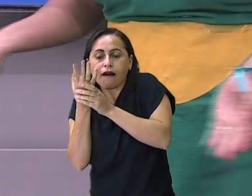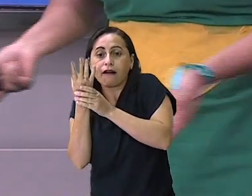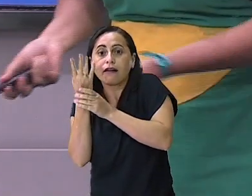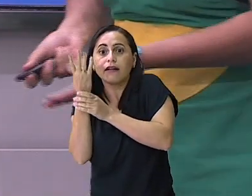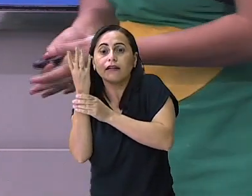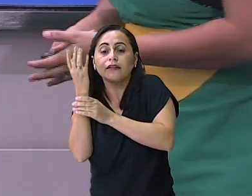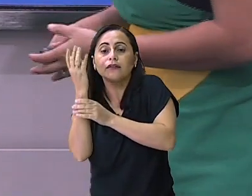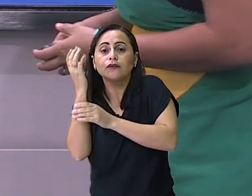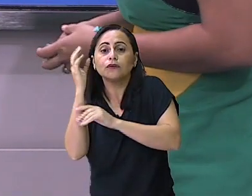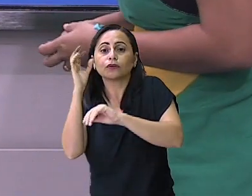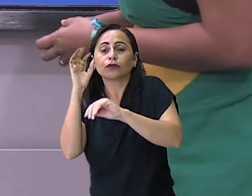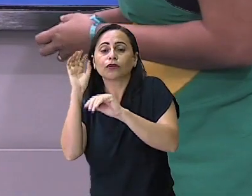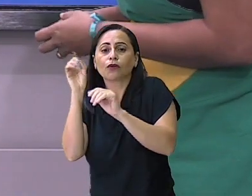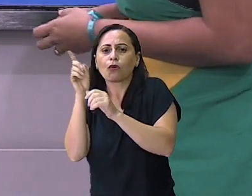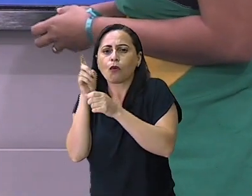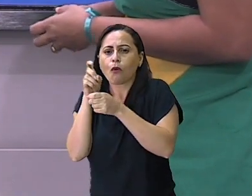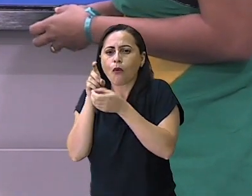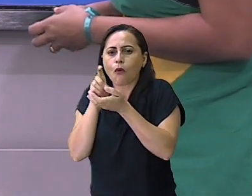dele